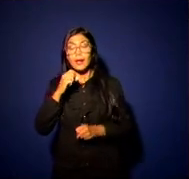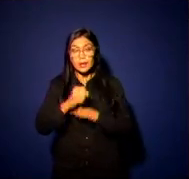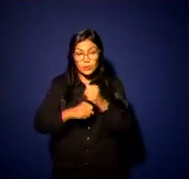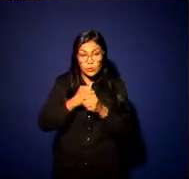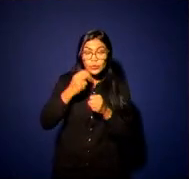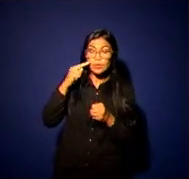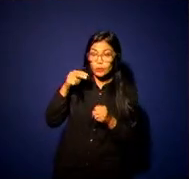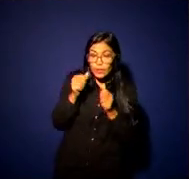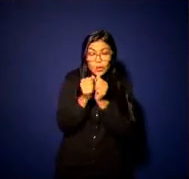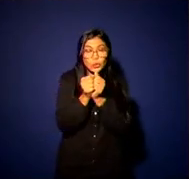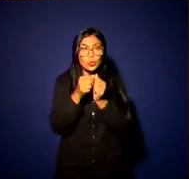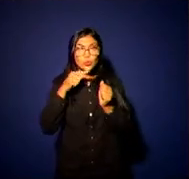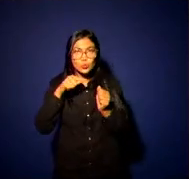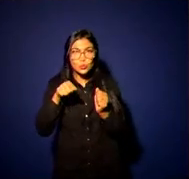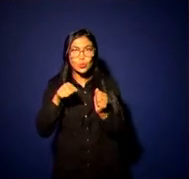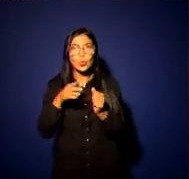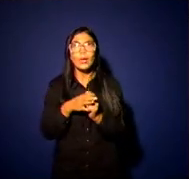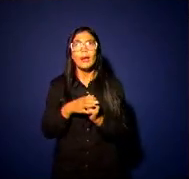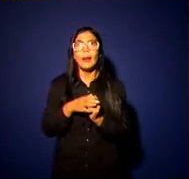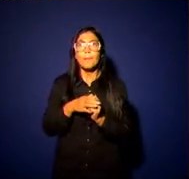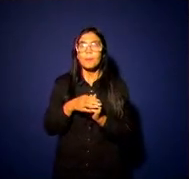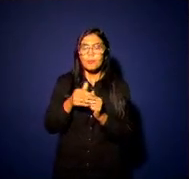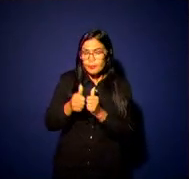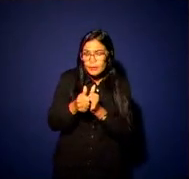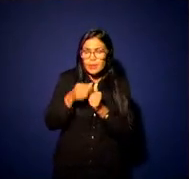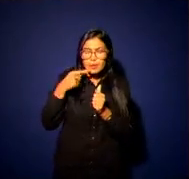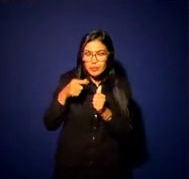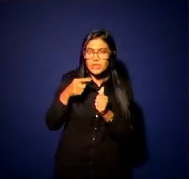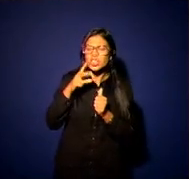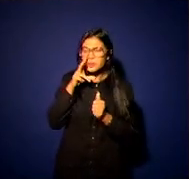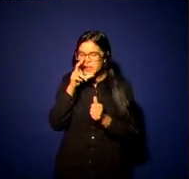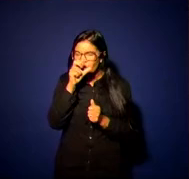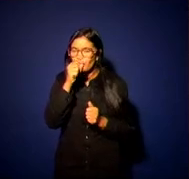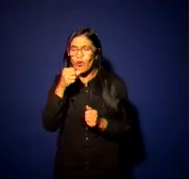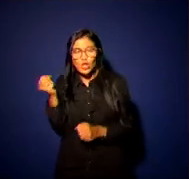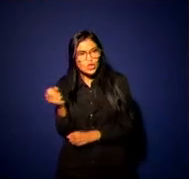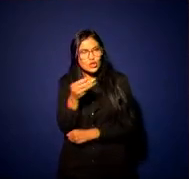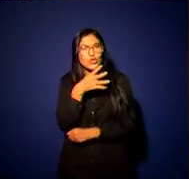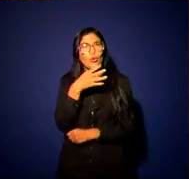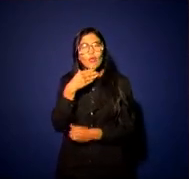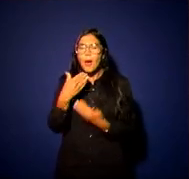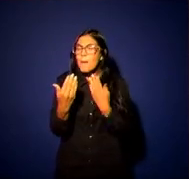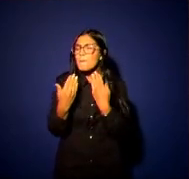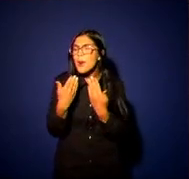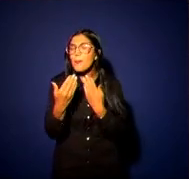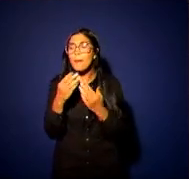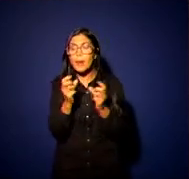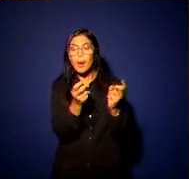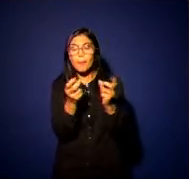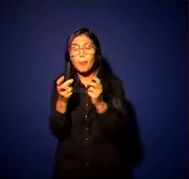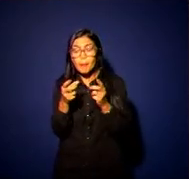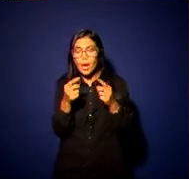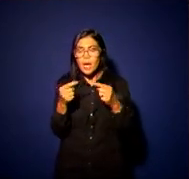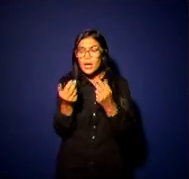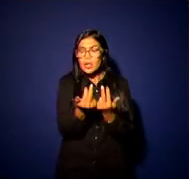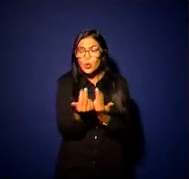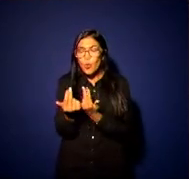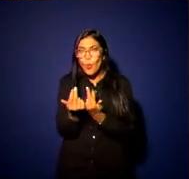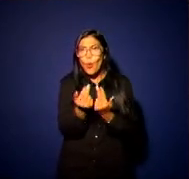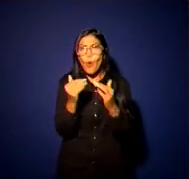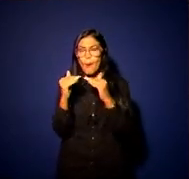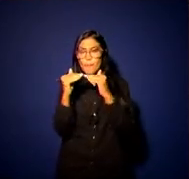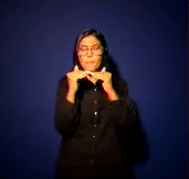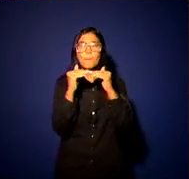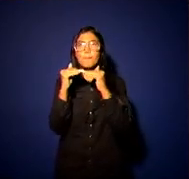2026 para isso a gente precisa chegar forte moderno dialogando com o mercado na mesma linguagem que o mercado